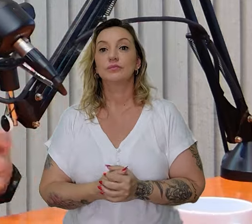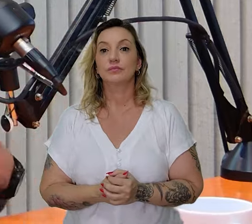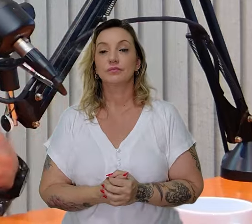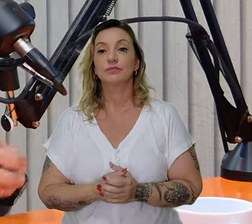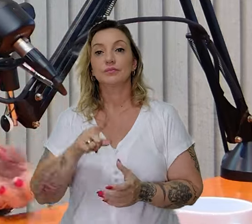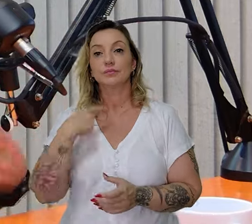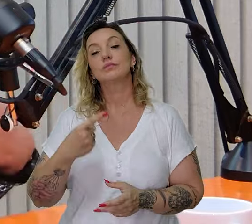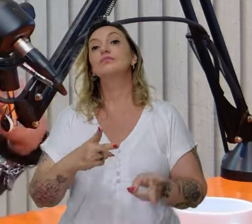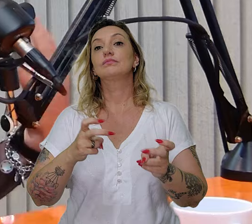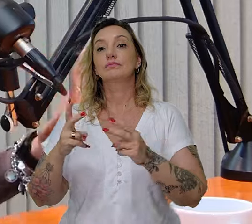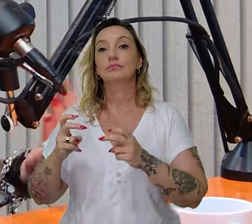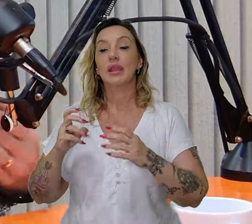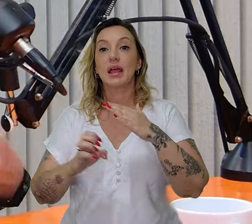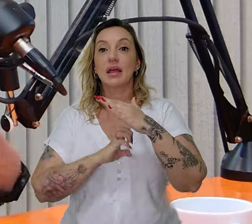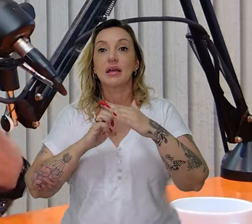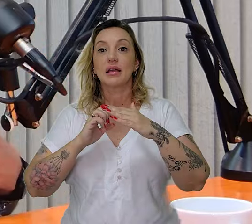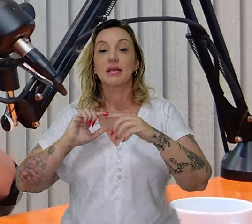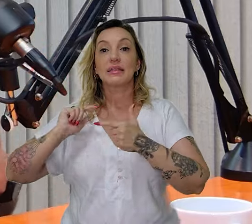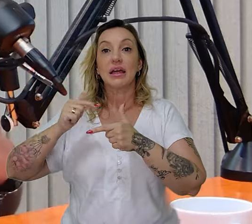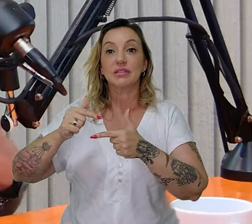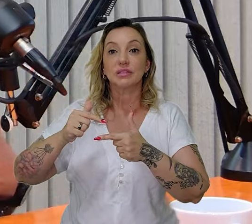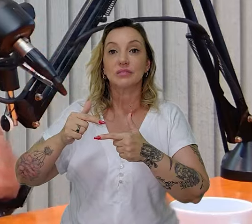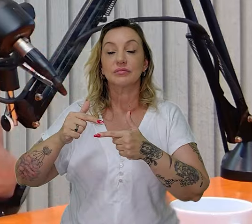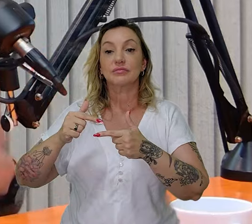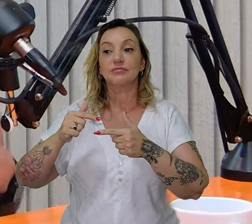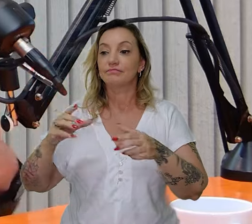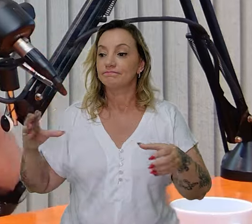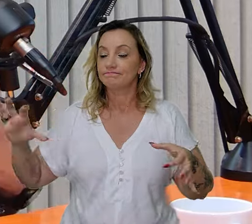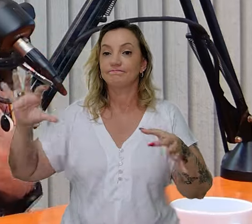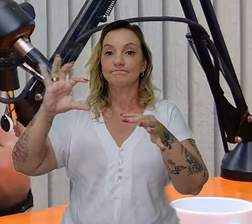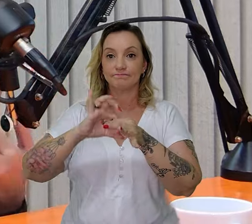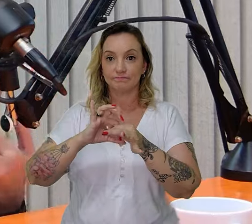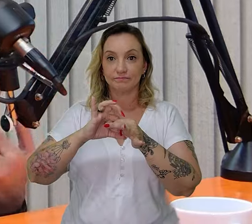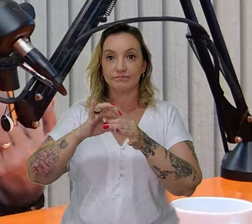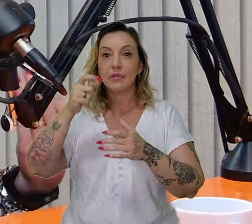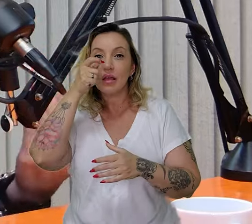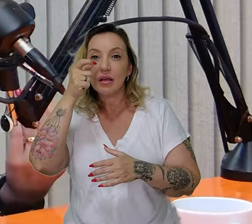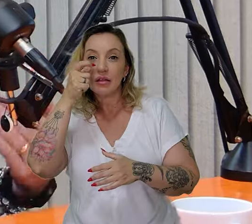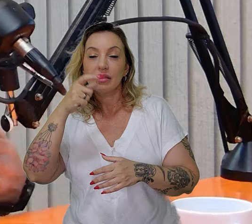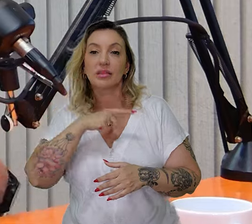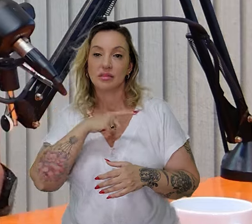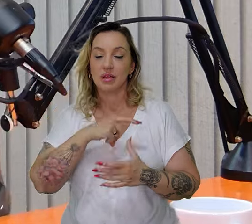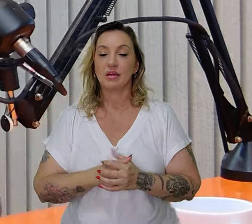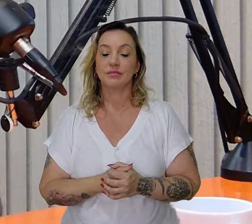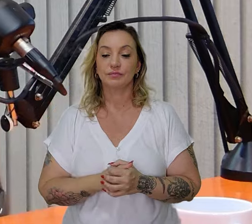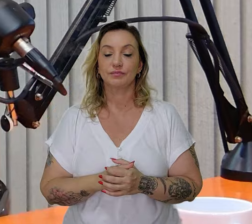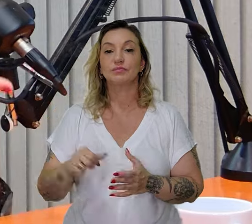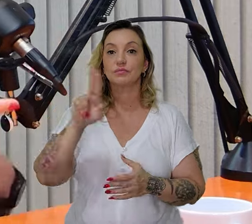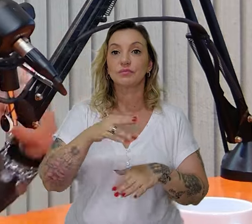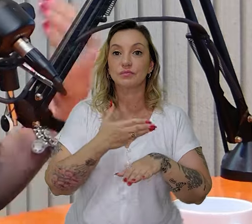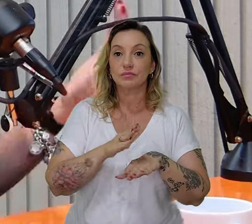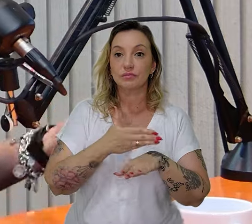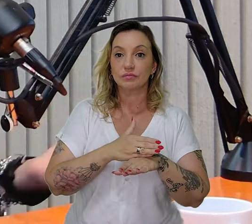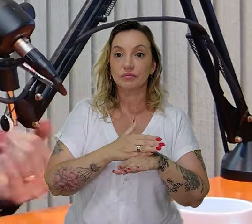né a gente vê as empresas tradicionais buscando carona no engajamento que o entretenimento oferece né usando